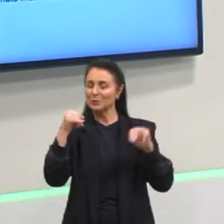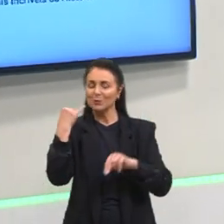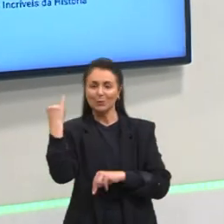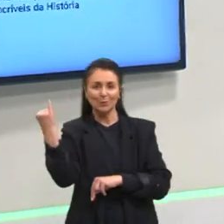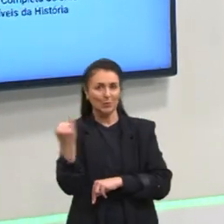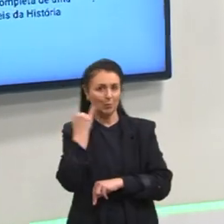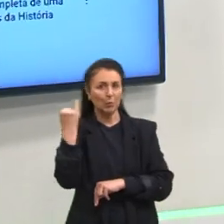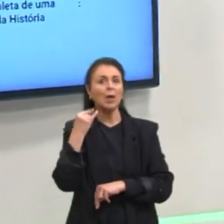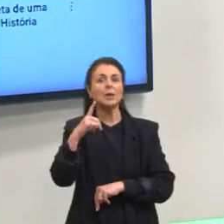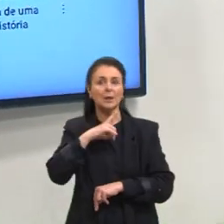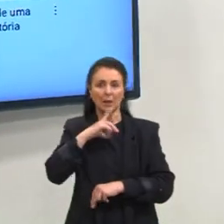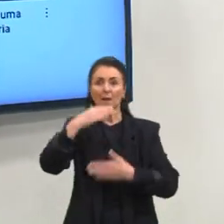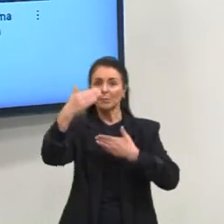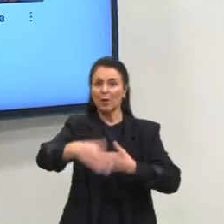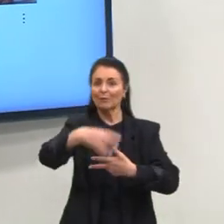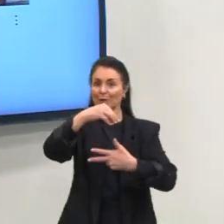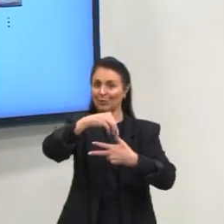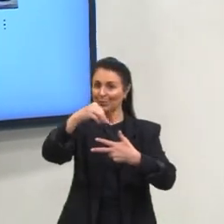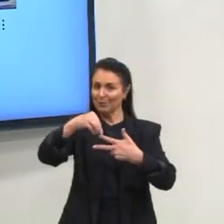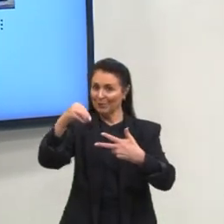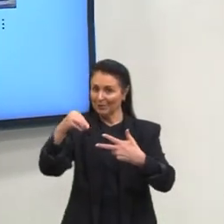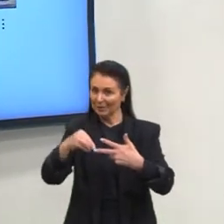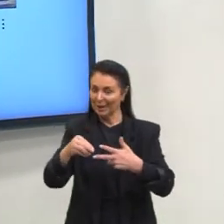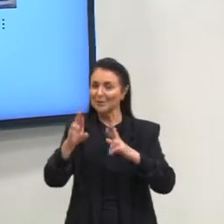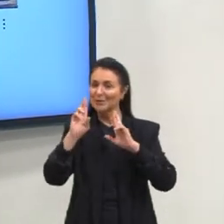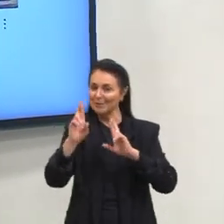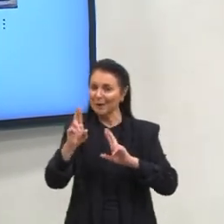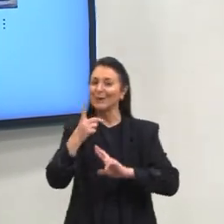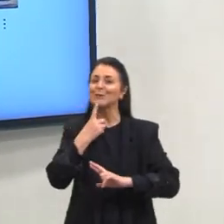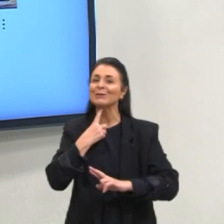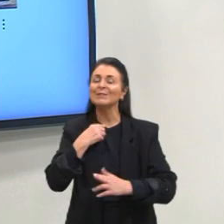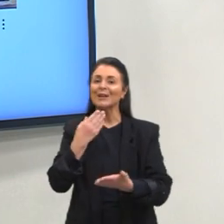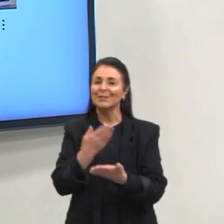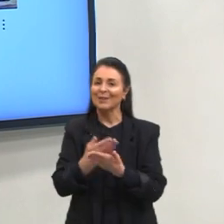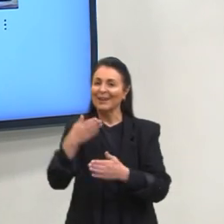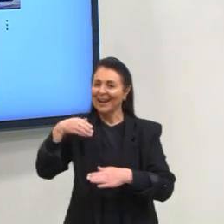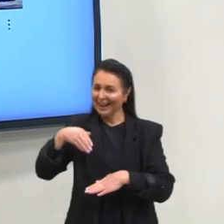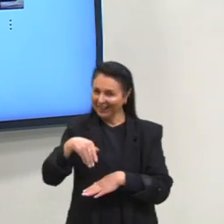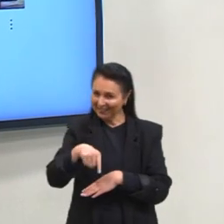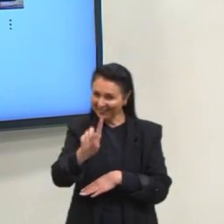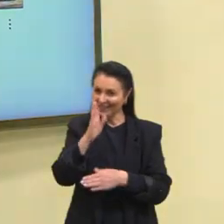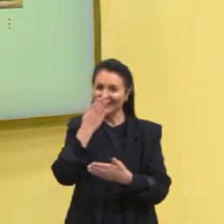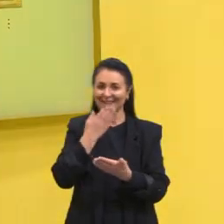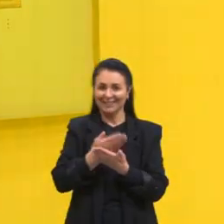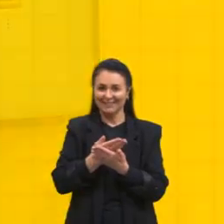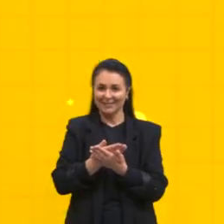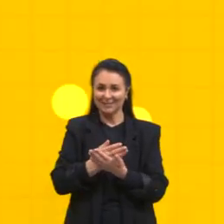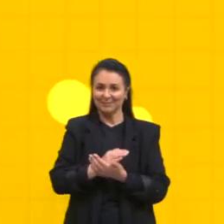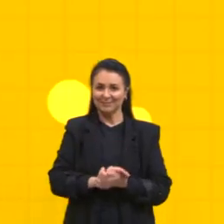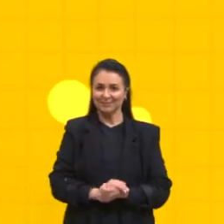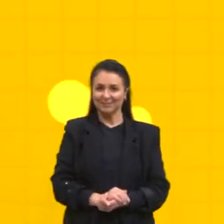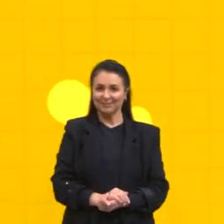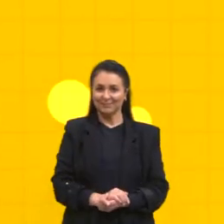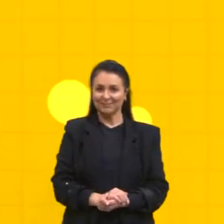presente no Enem e eu espero que vocês tenham gostado dessa aula até a próxima E aí